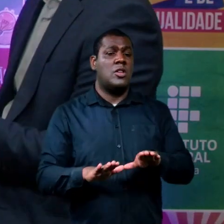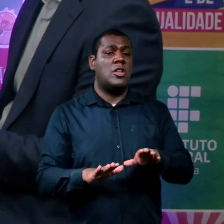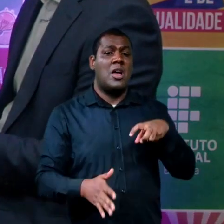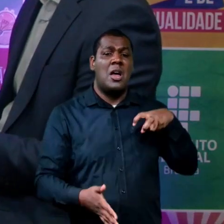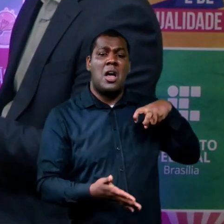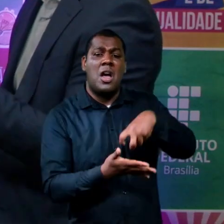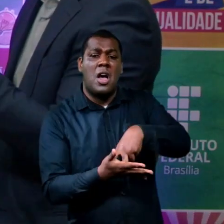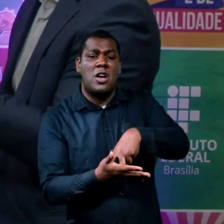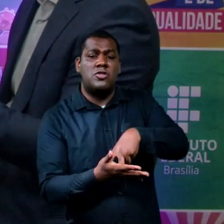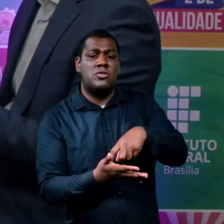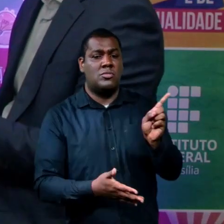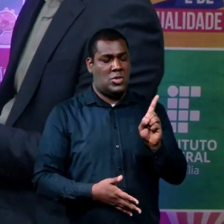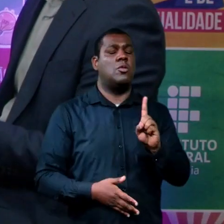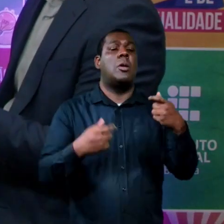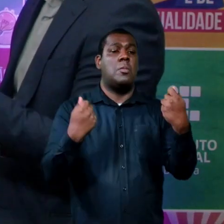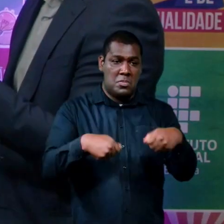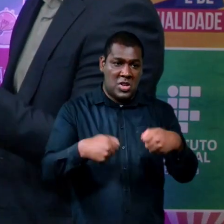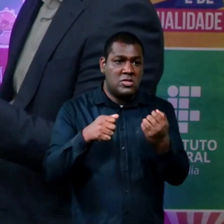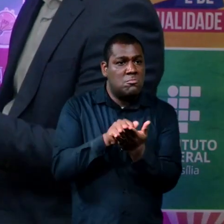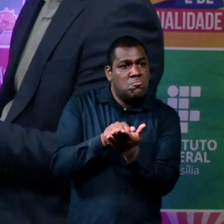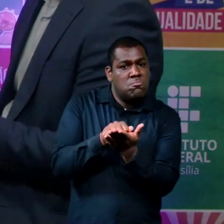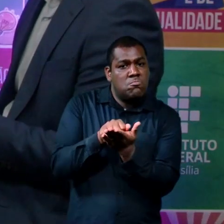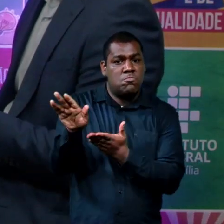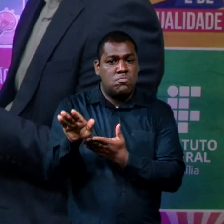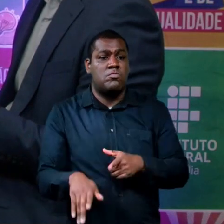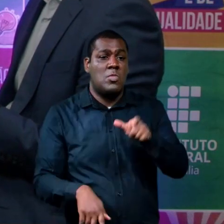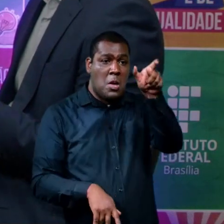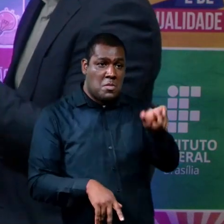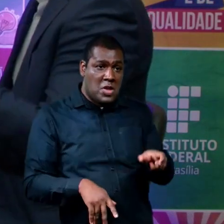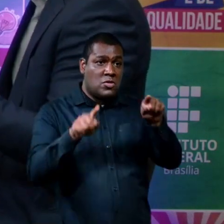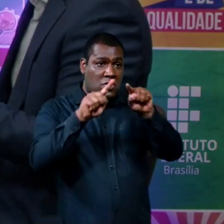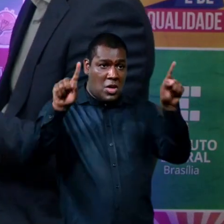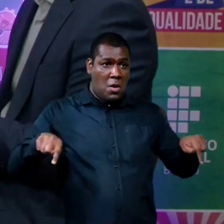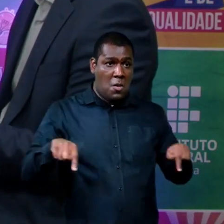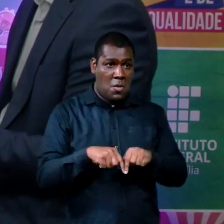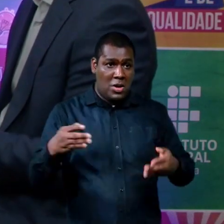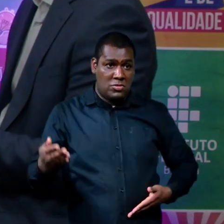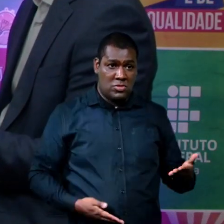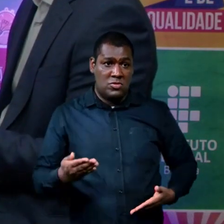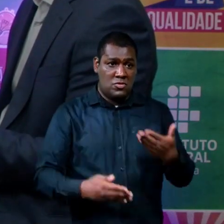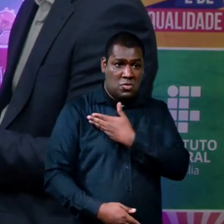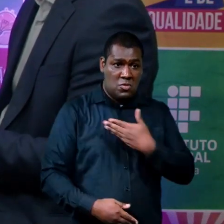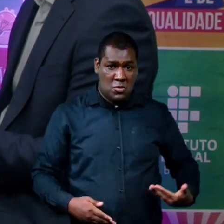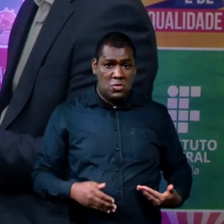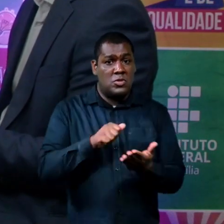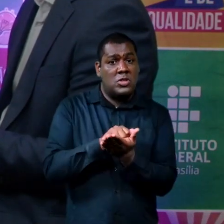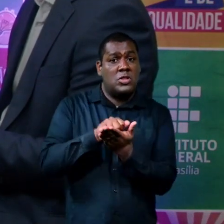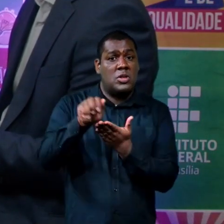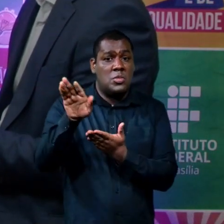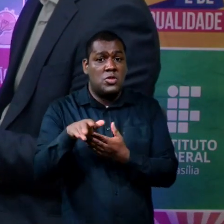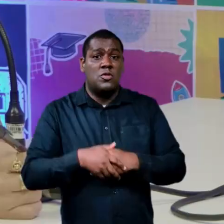precisa aplicar a demissão, a destituição do cargo em comissão ou a cassação da aposentadoria, conforme o